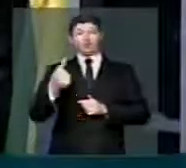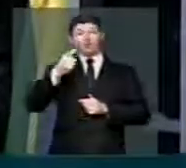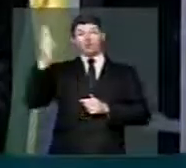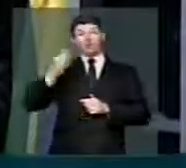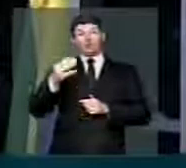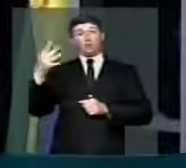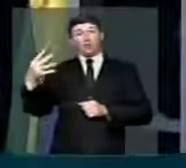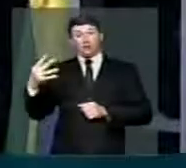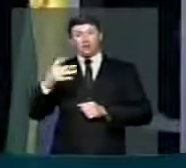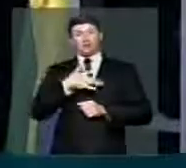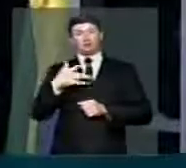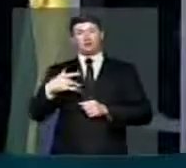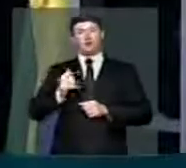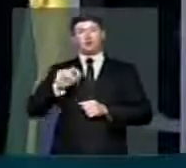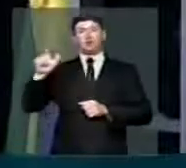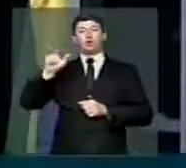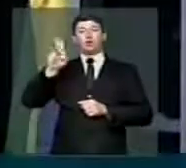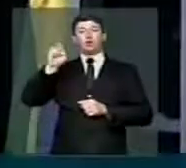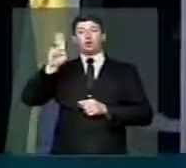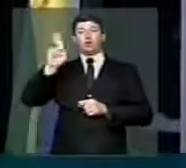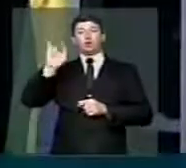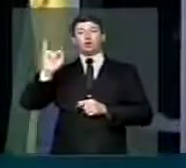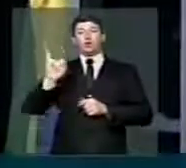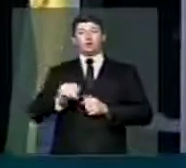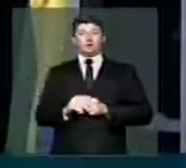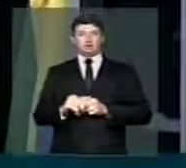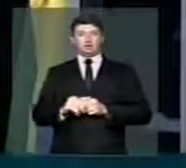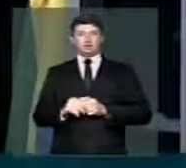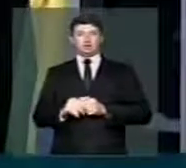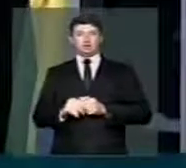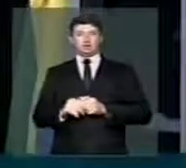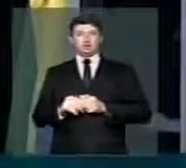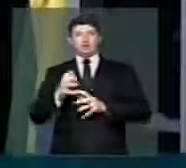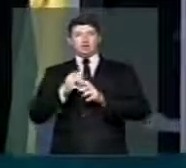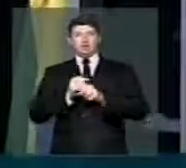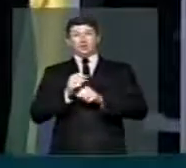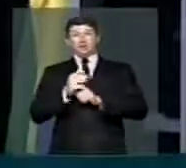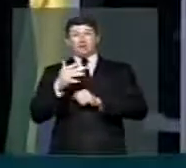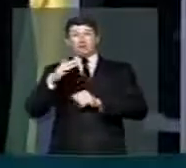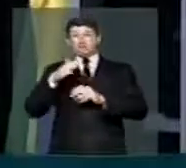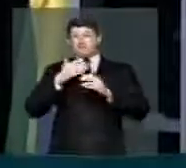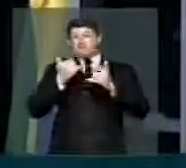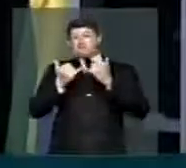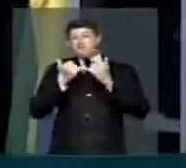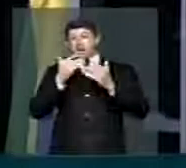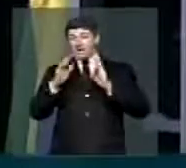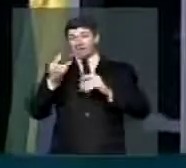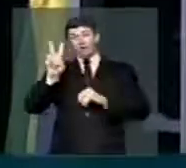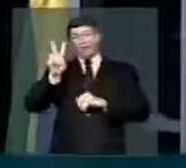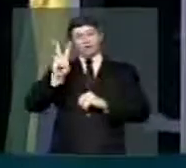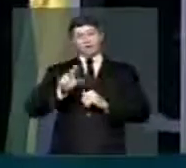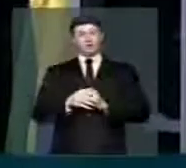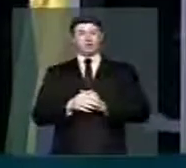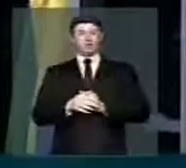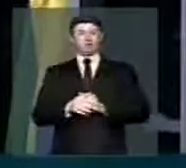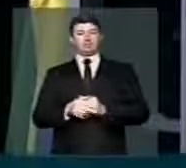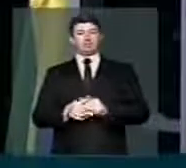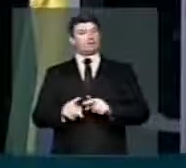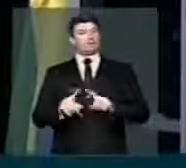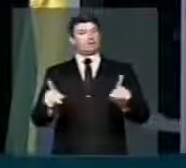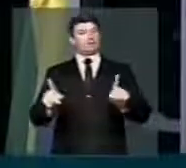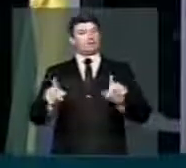saúde pública do que investe o Uruguai. Temos aí um orçamento parecido per capita com a Venezuela, mas